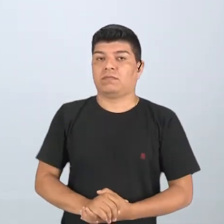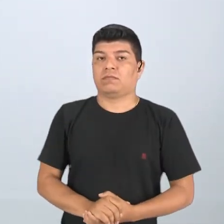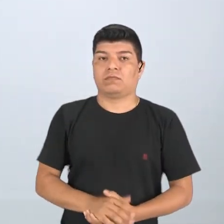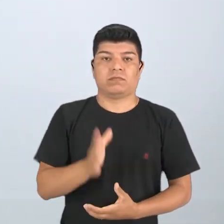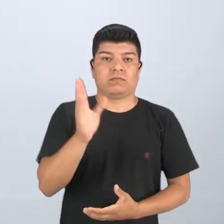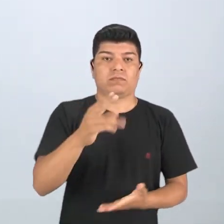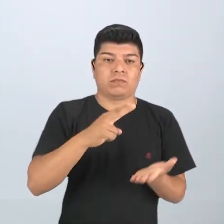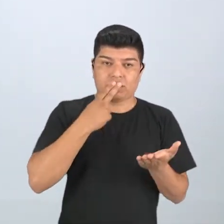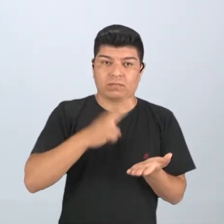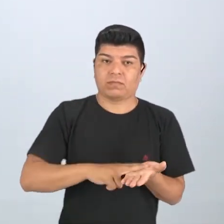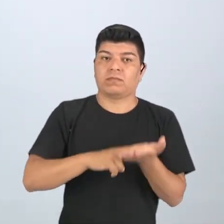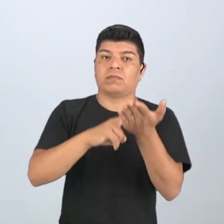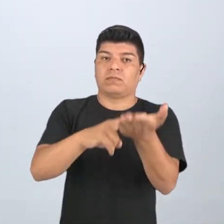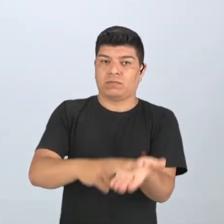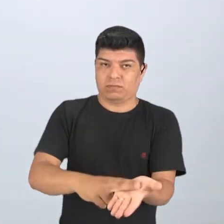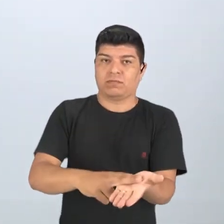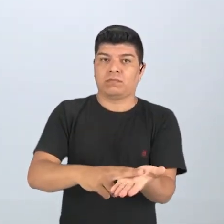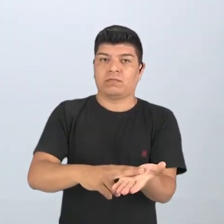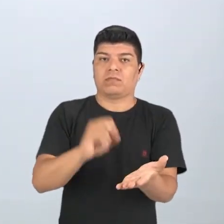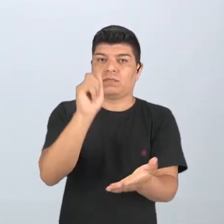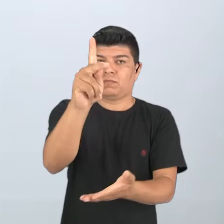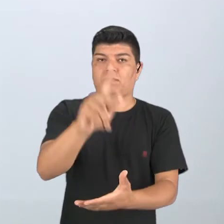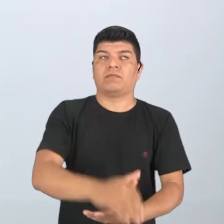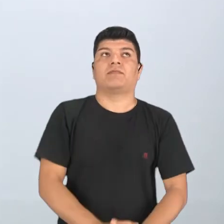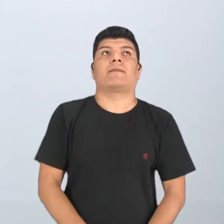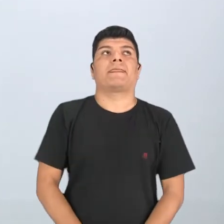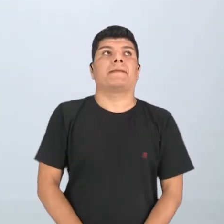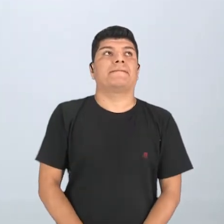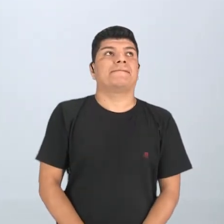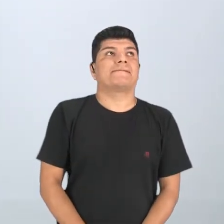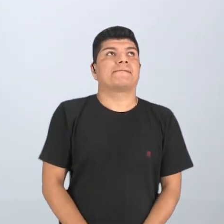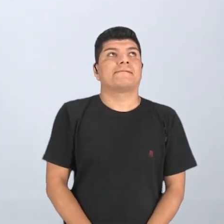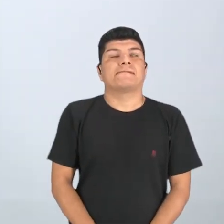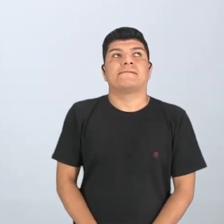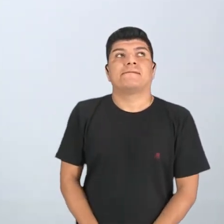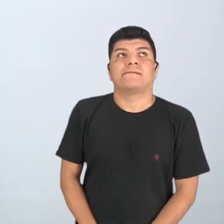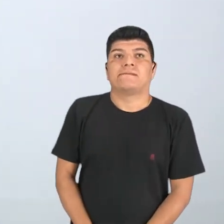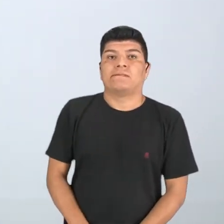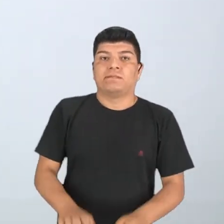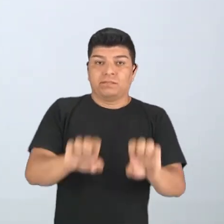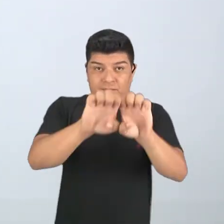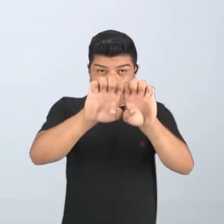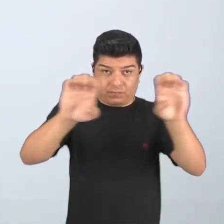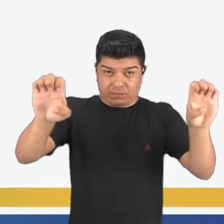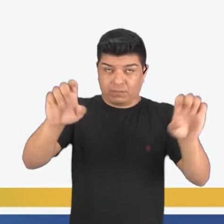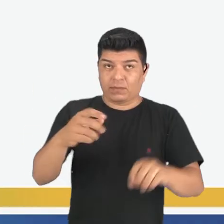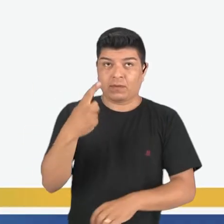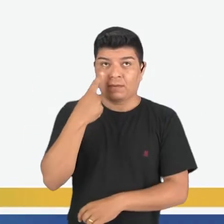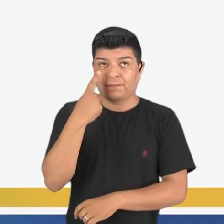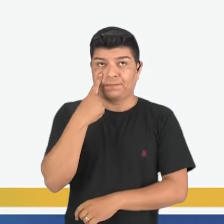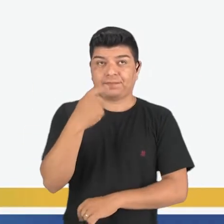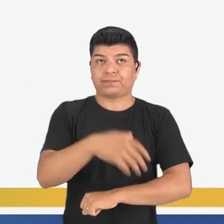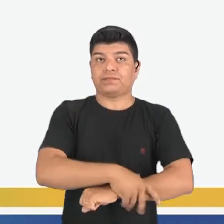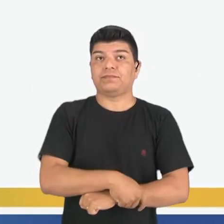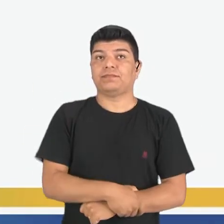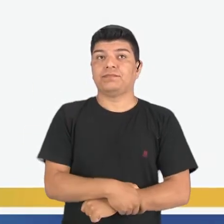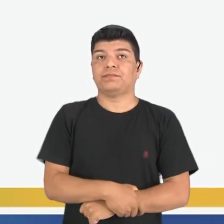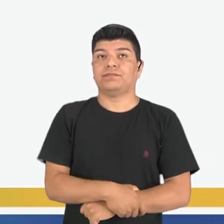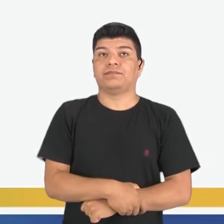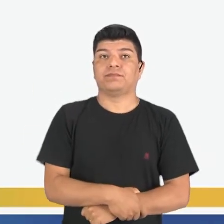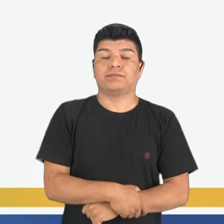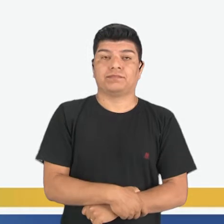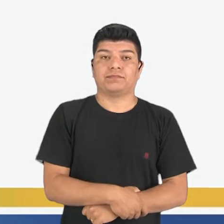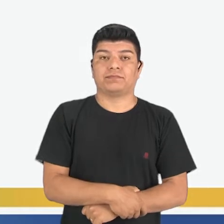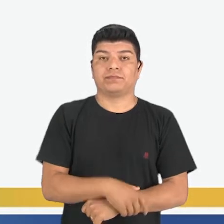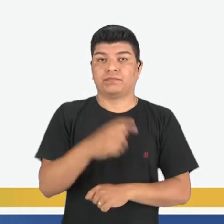você está enviando a carta, ok? A estrutura, observa aí, ó,